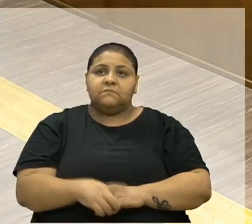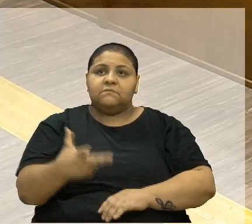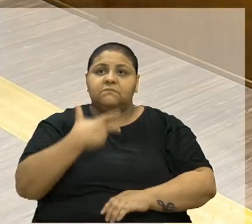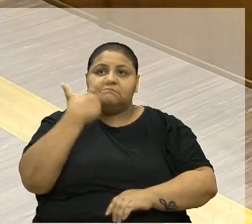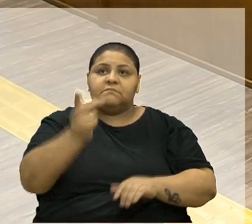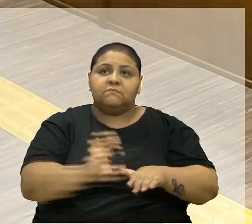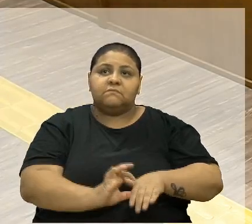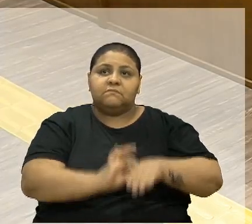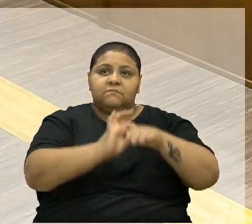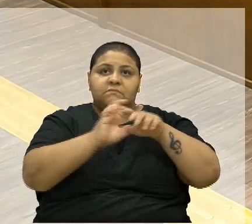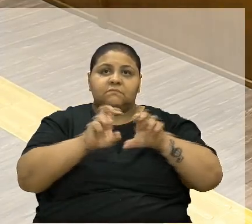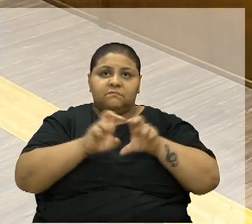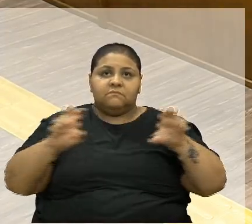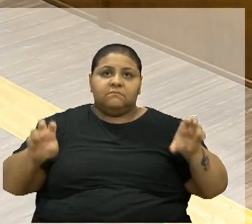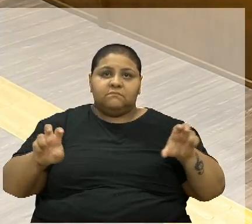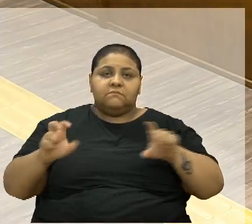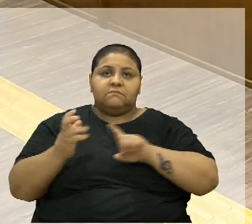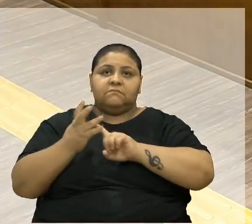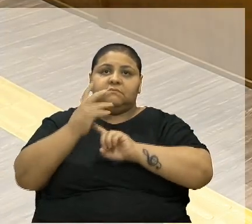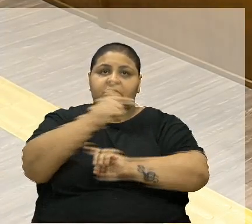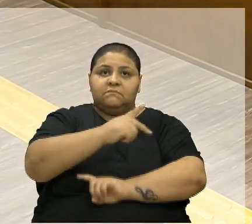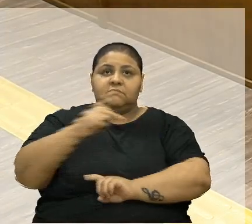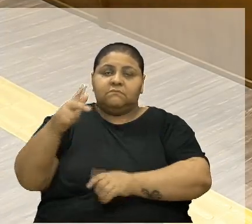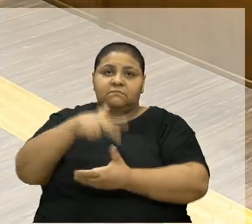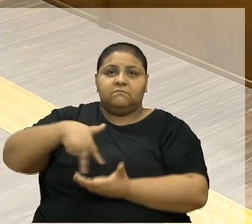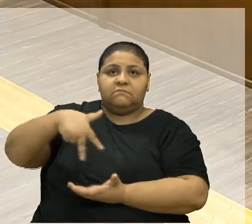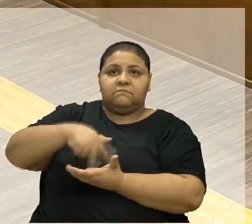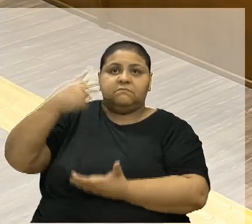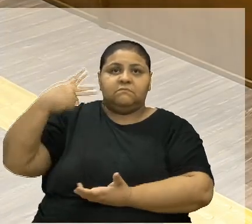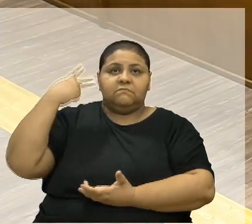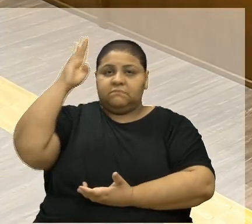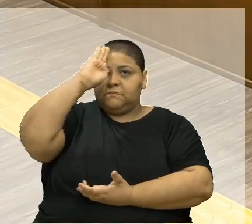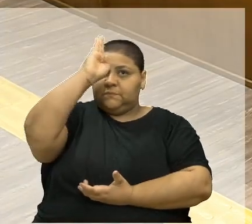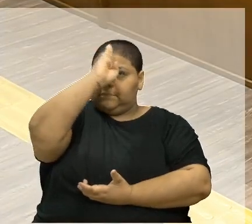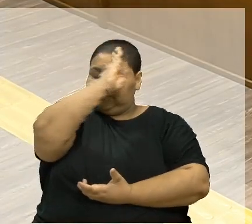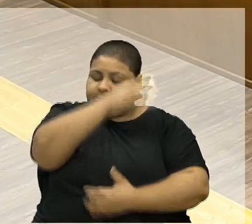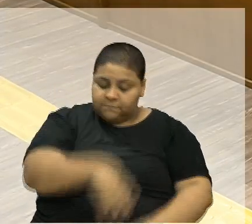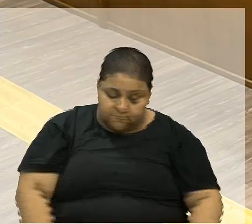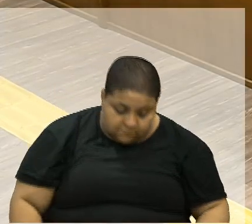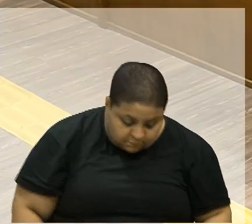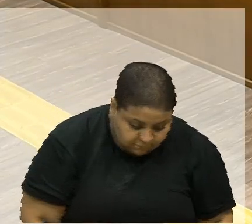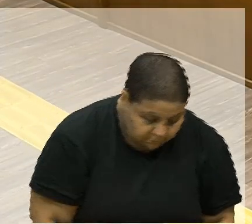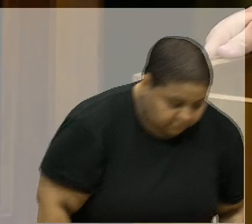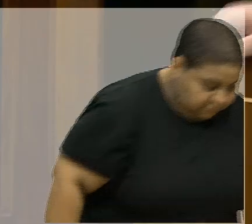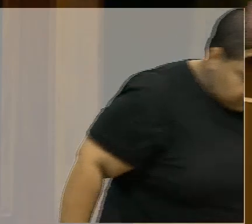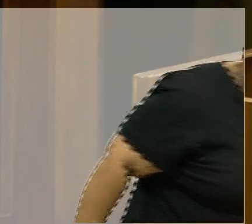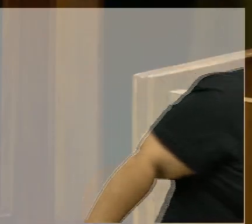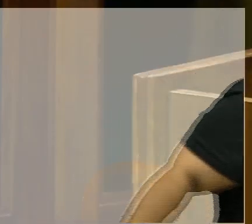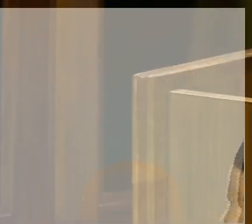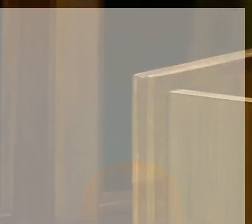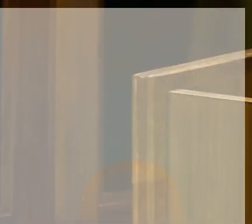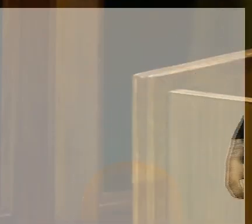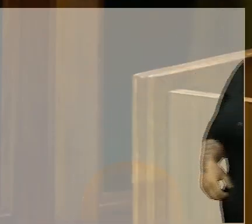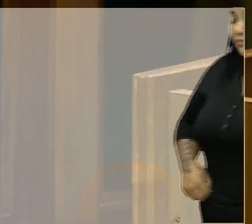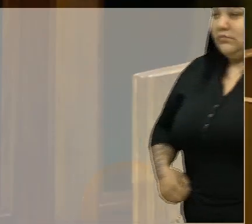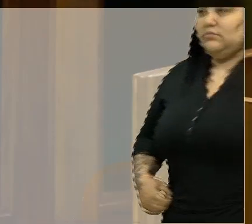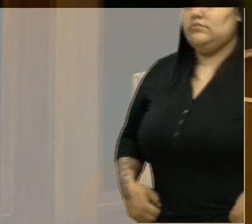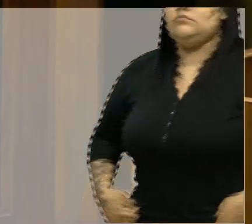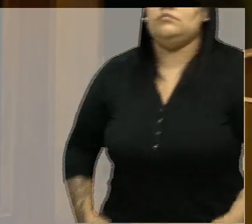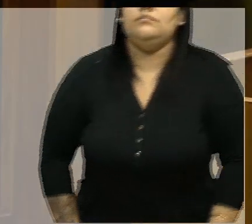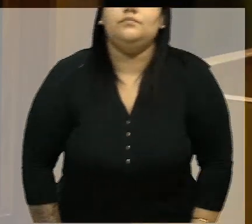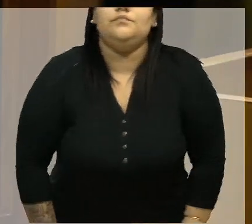Declaração de líder, bancada do Progressistas. Na tribuna, vereador Adriano Bressan. Bom dia, senhora presidente, senhoras e senhores